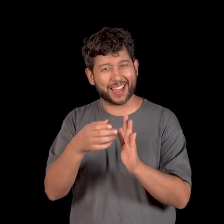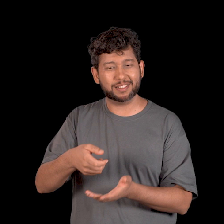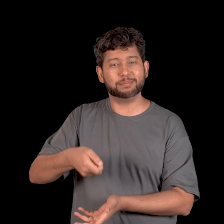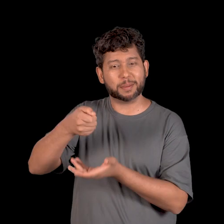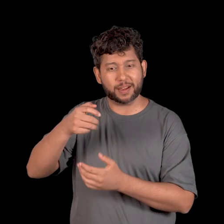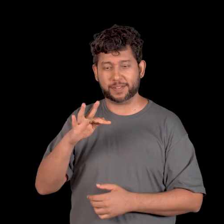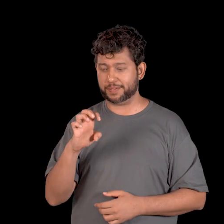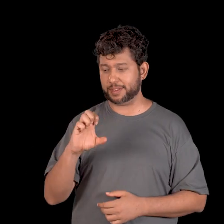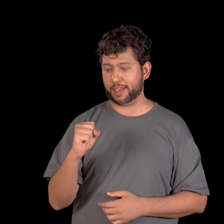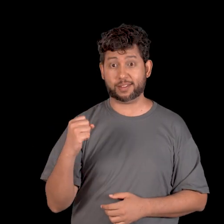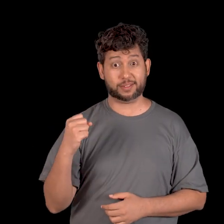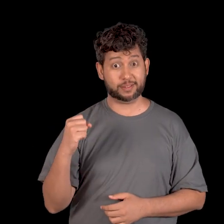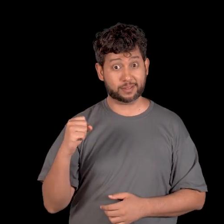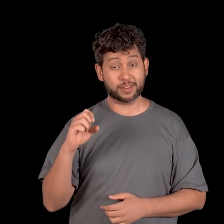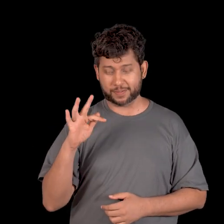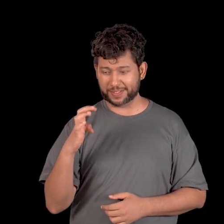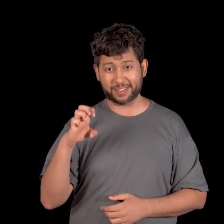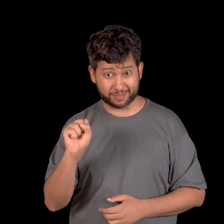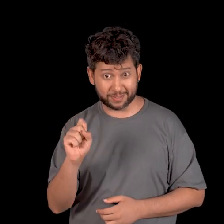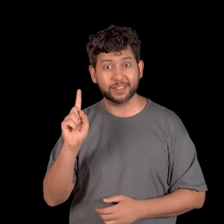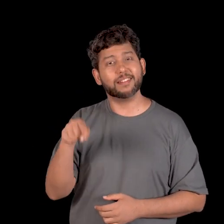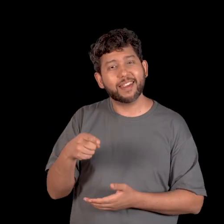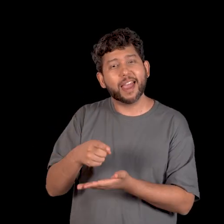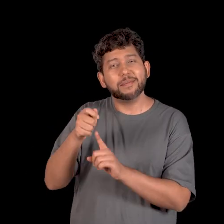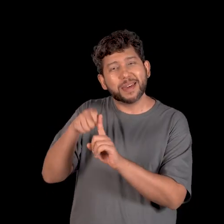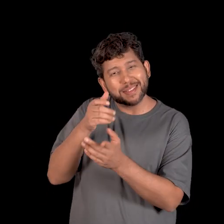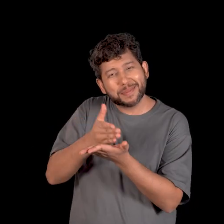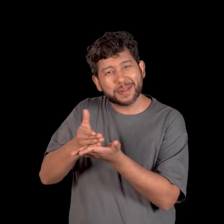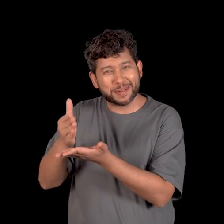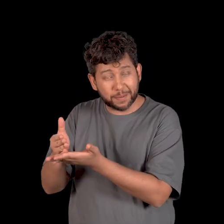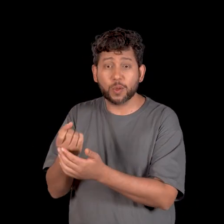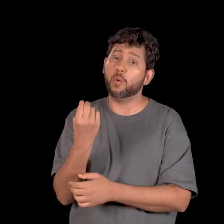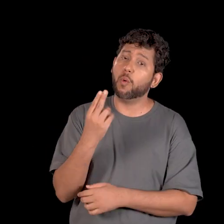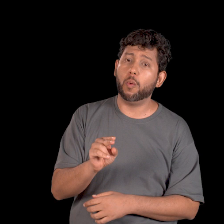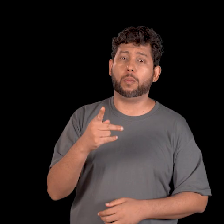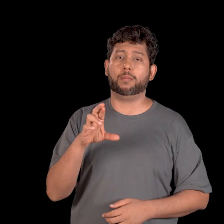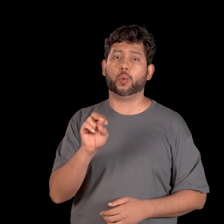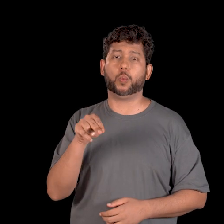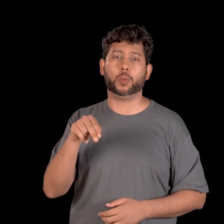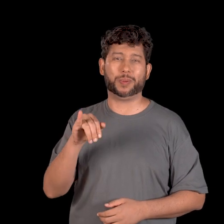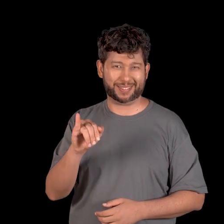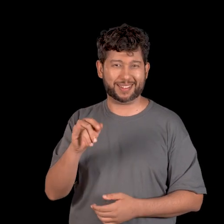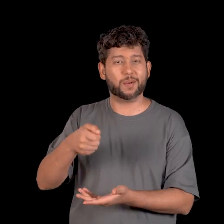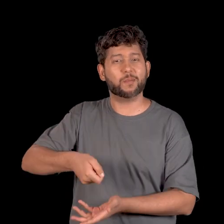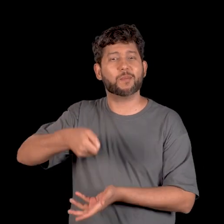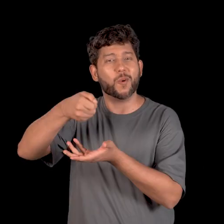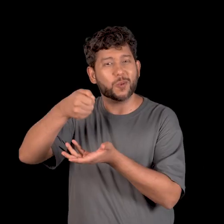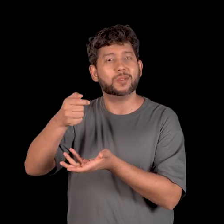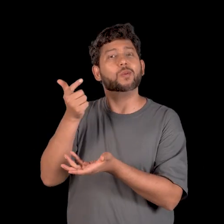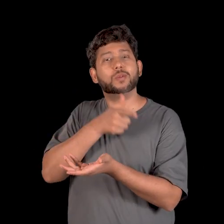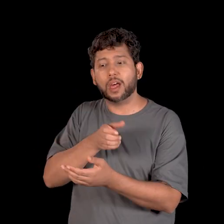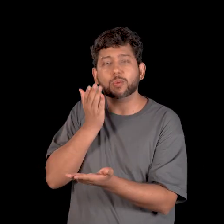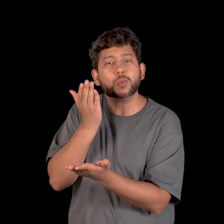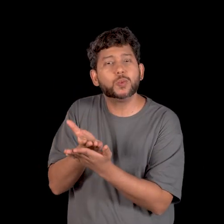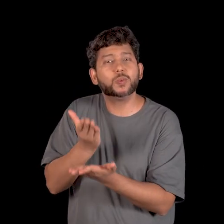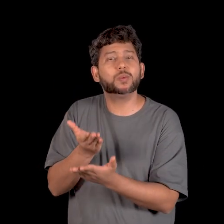crédito estudantil, como o Fundo de Financiamento ao Estudante do Ensino Superior, FIES, ou o Programa Universidade para Todos, ProUni,